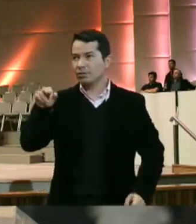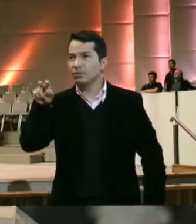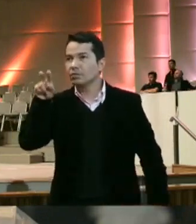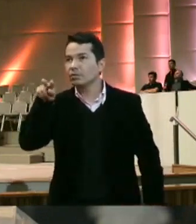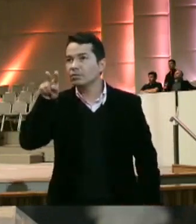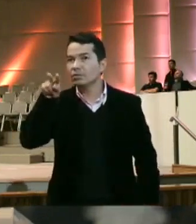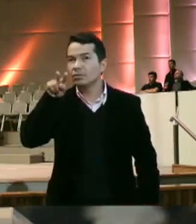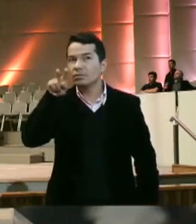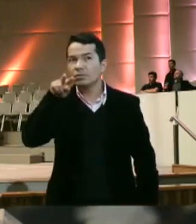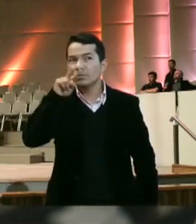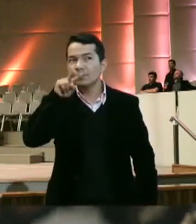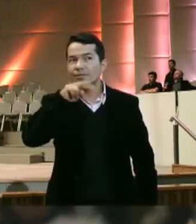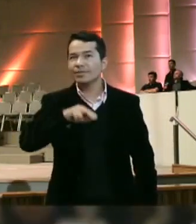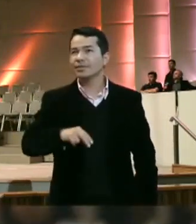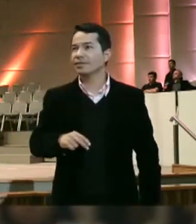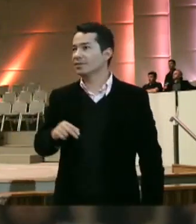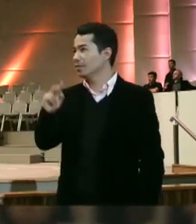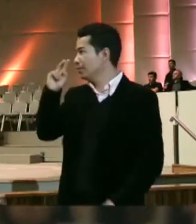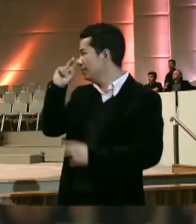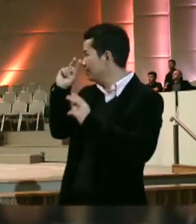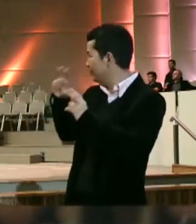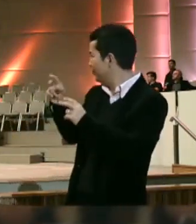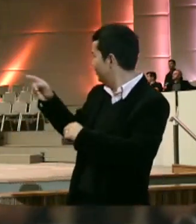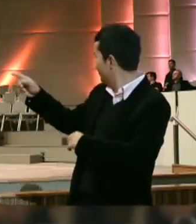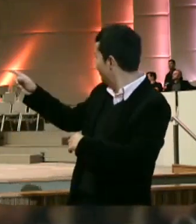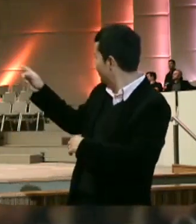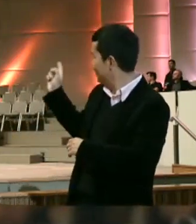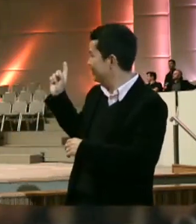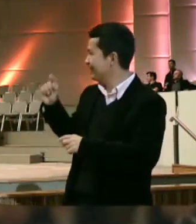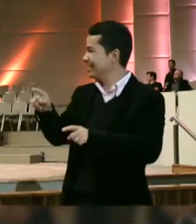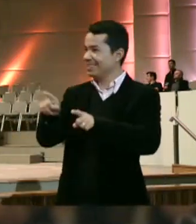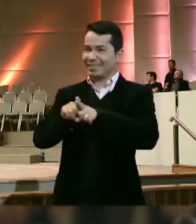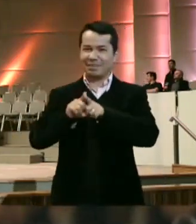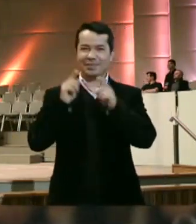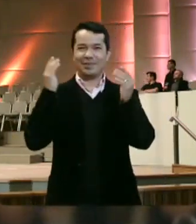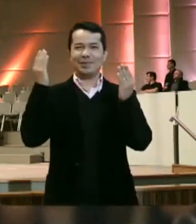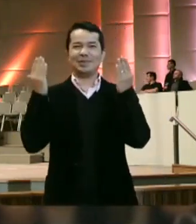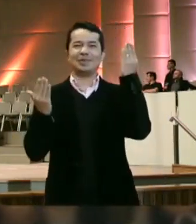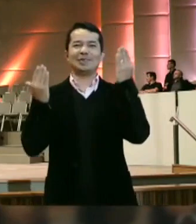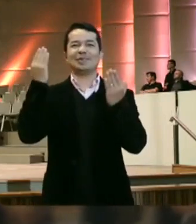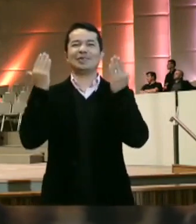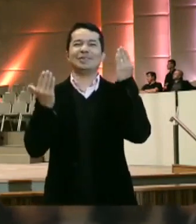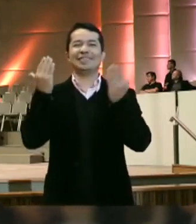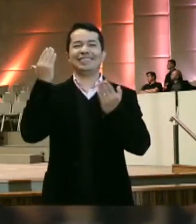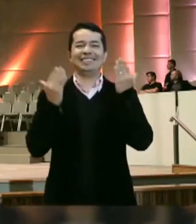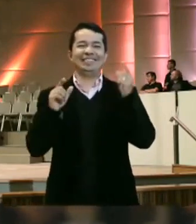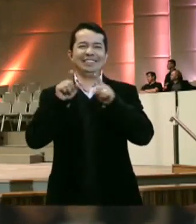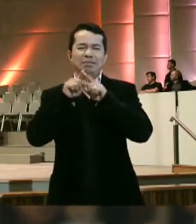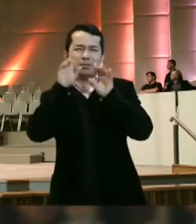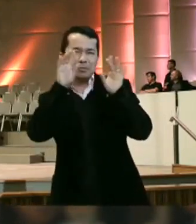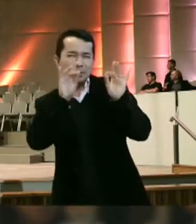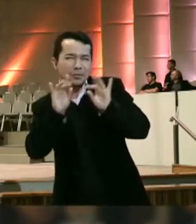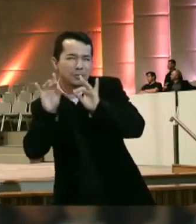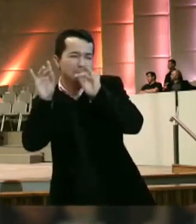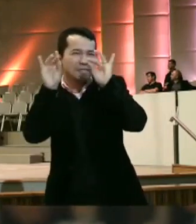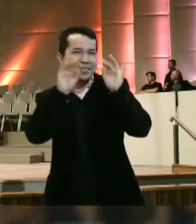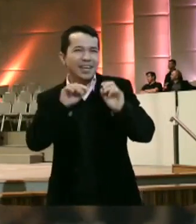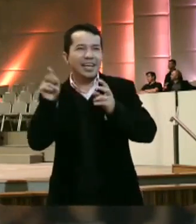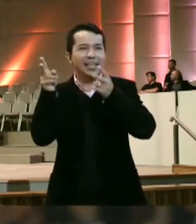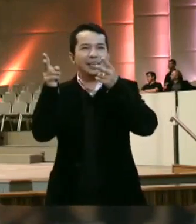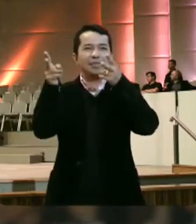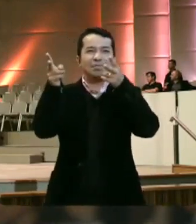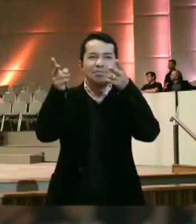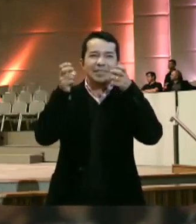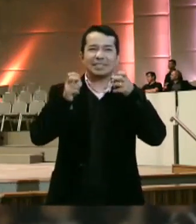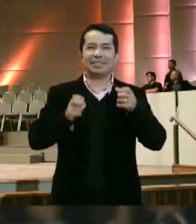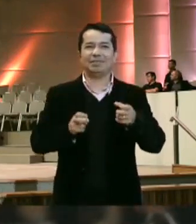tudo. E o coro, então, toma cuidado quando vocês cantam, que ela vê cada detalhe, tá? Ela tem uma